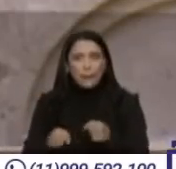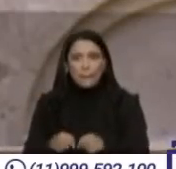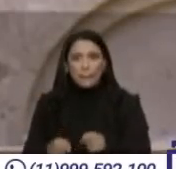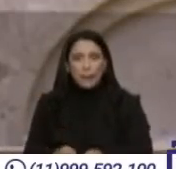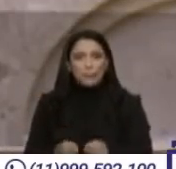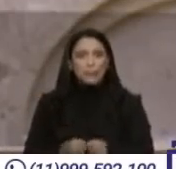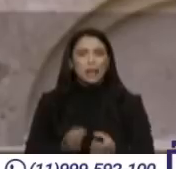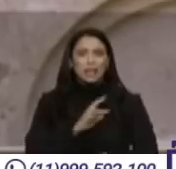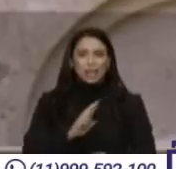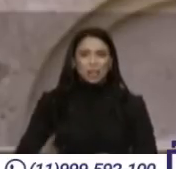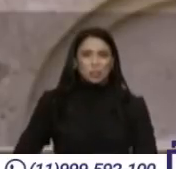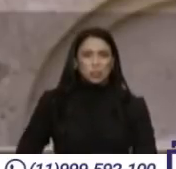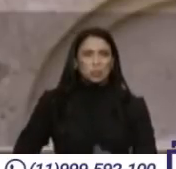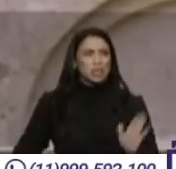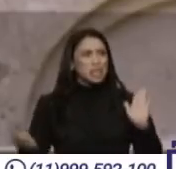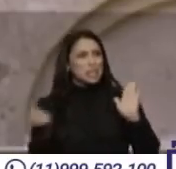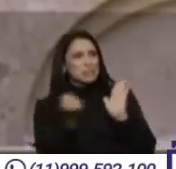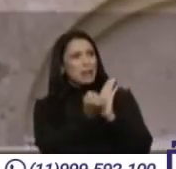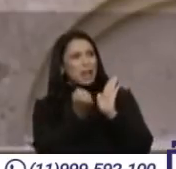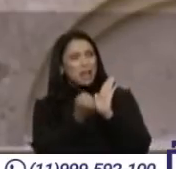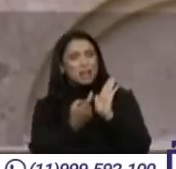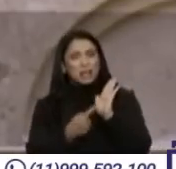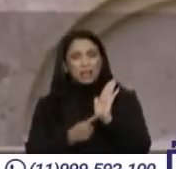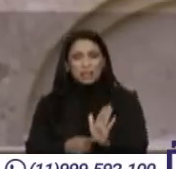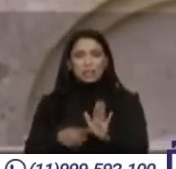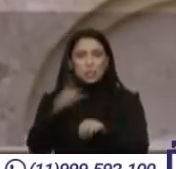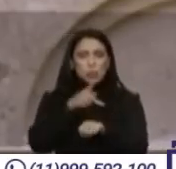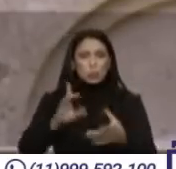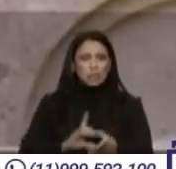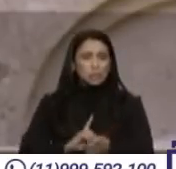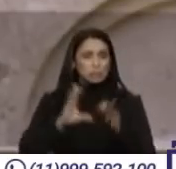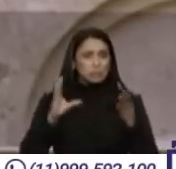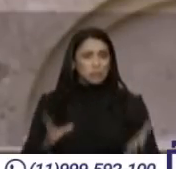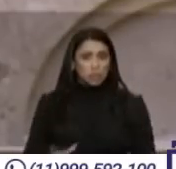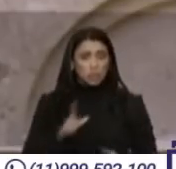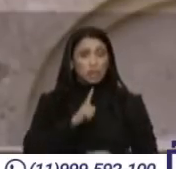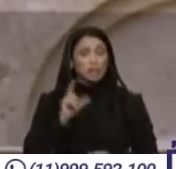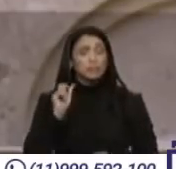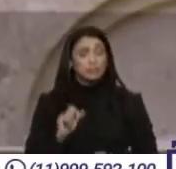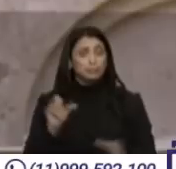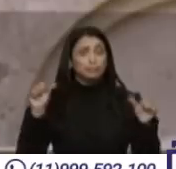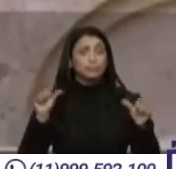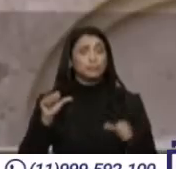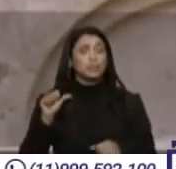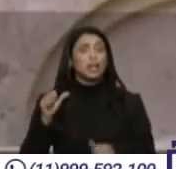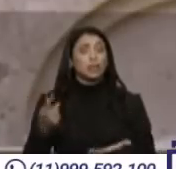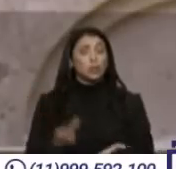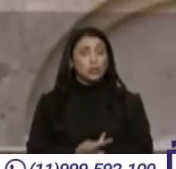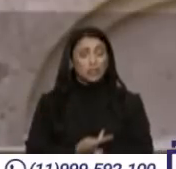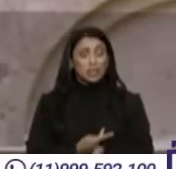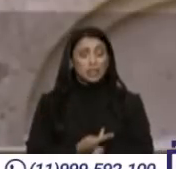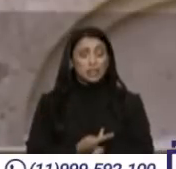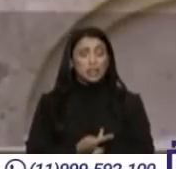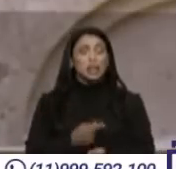os símbolos do Estado Democrático de Direito confere maior intensidade ao